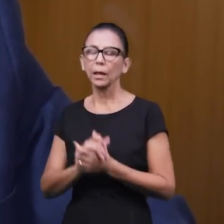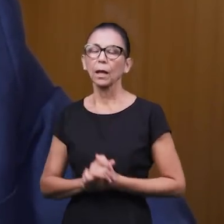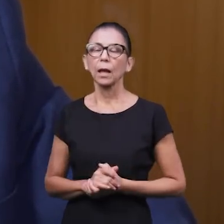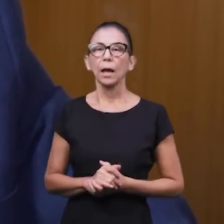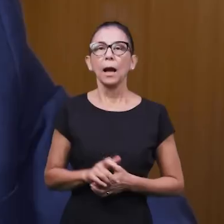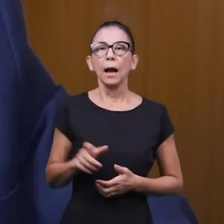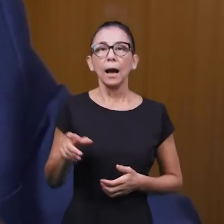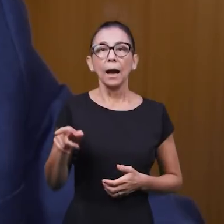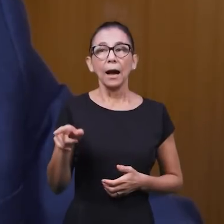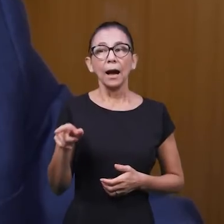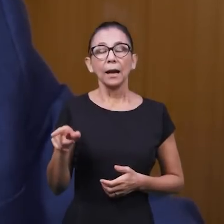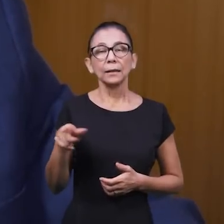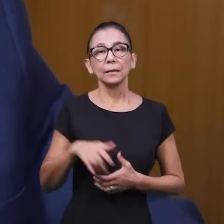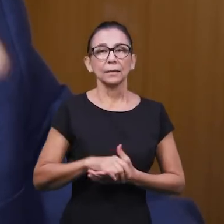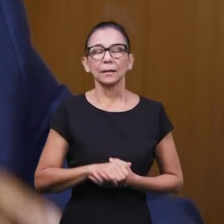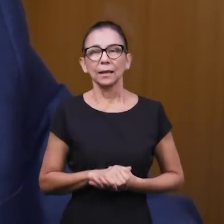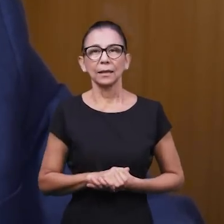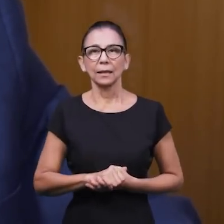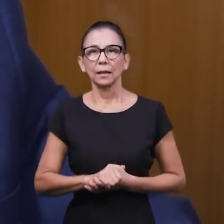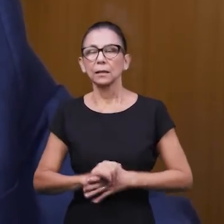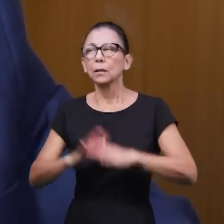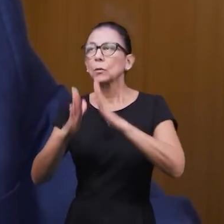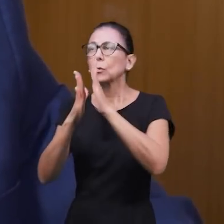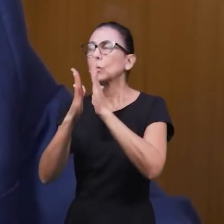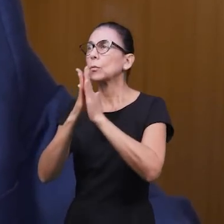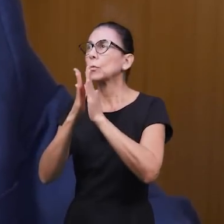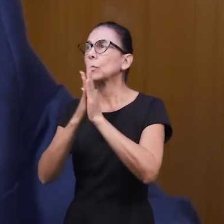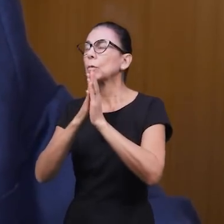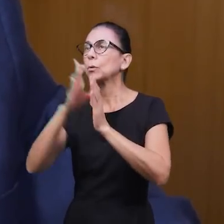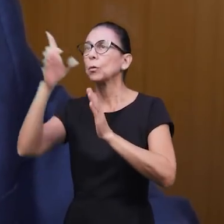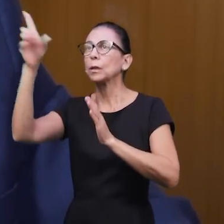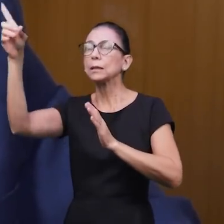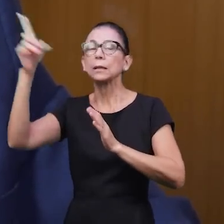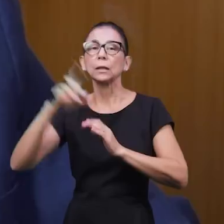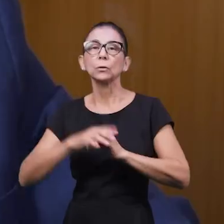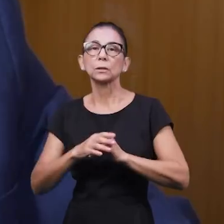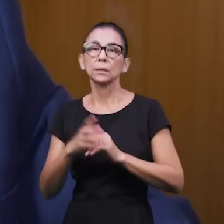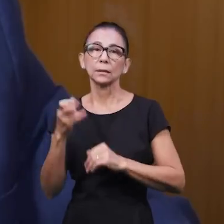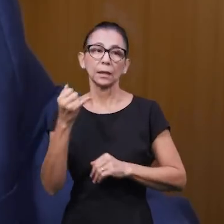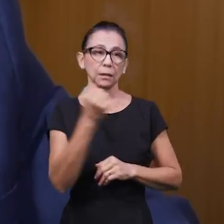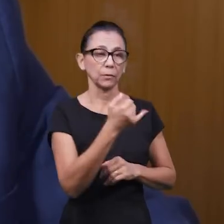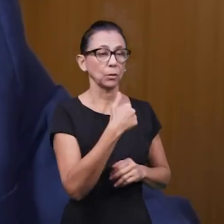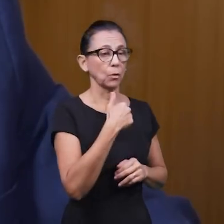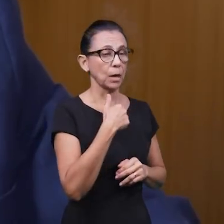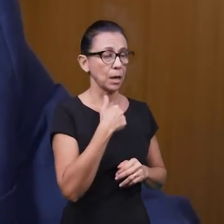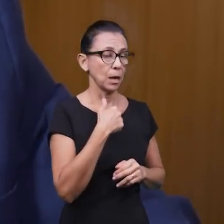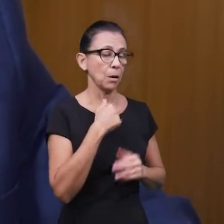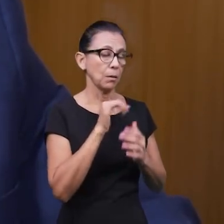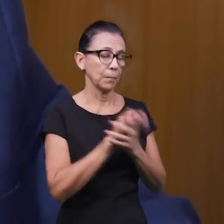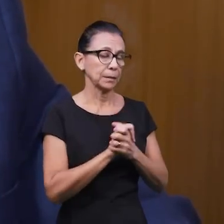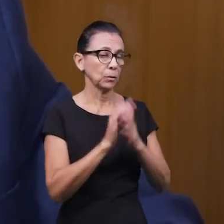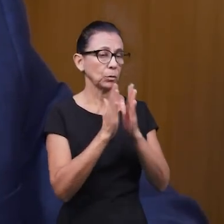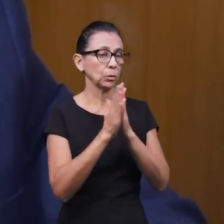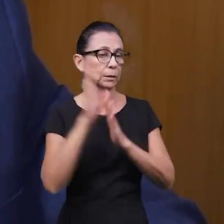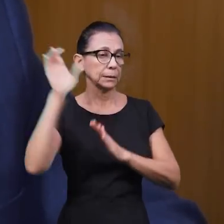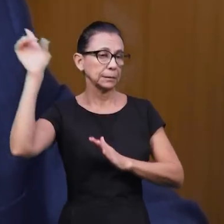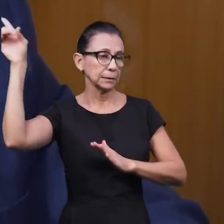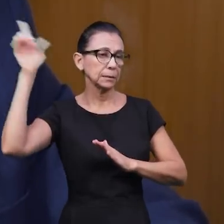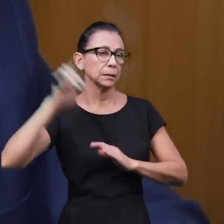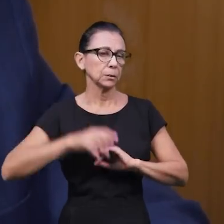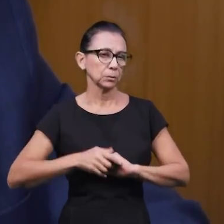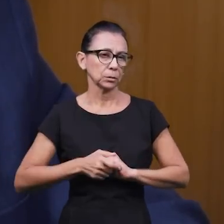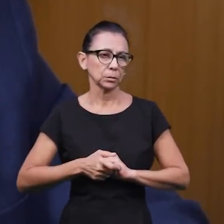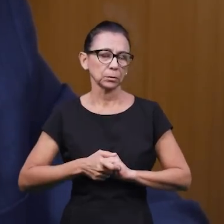experiência também. Esse mesmo anjo que apareceu para você, vou orar para ele voltar de novo, eu quero conversar com ele. Isso diz que o